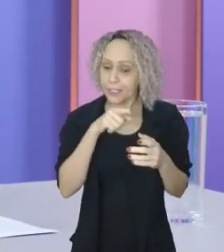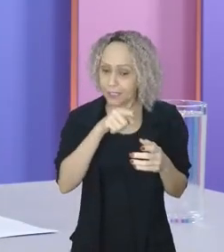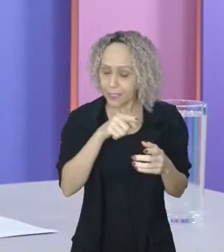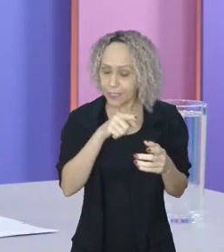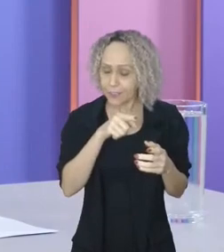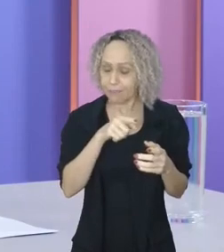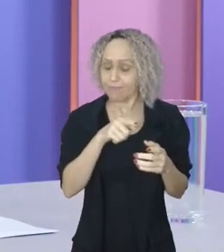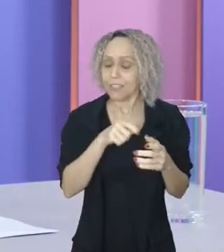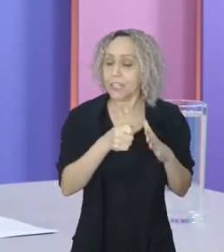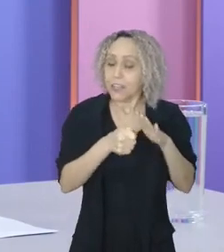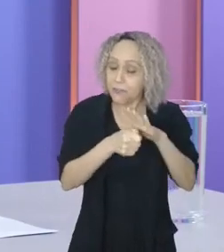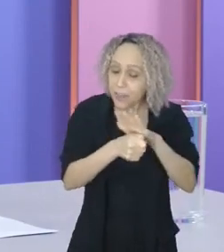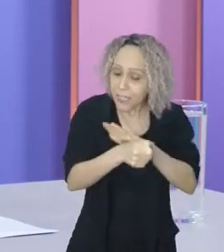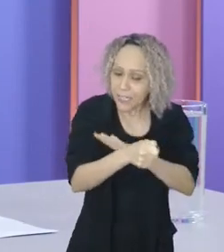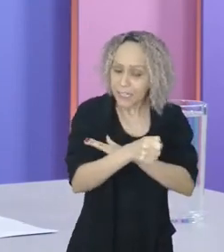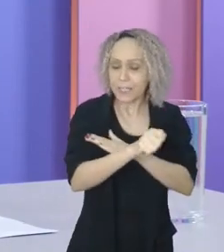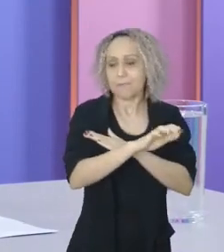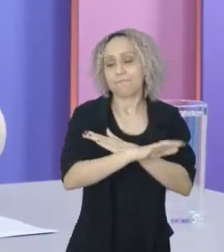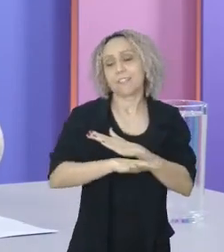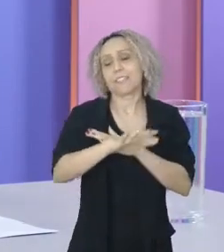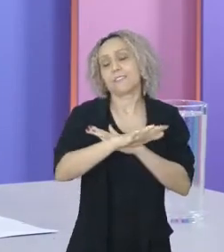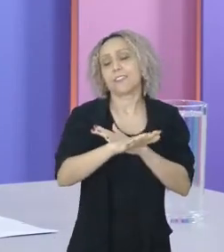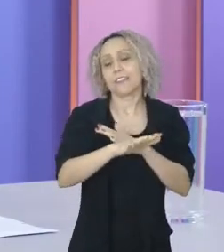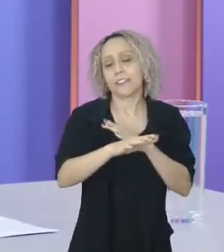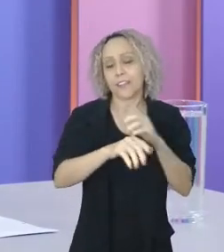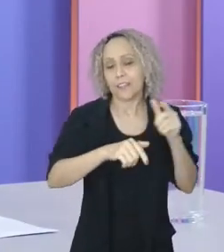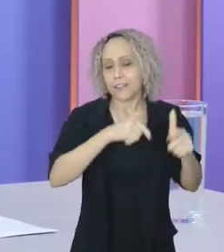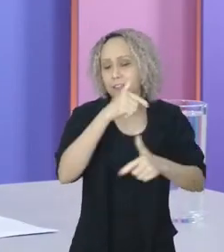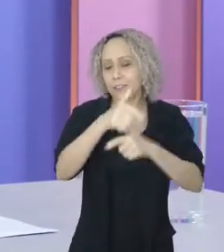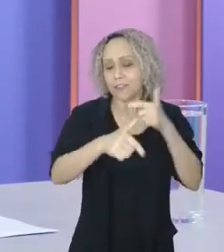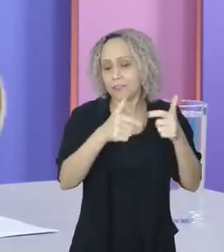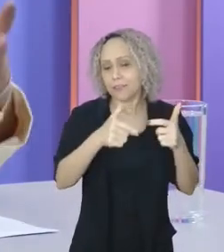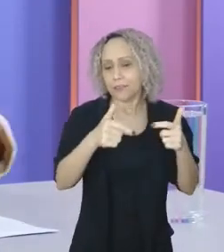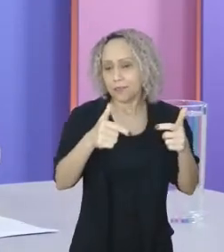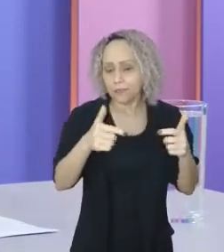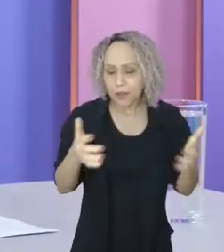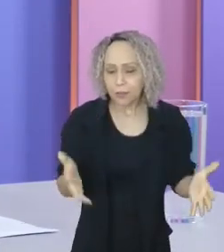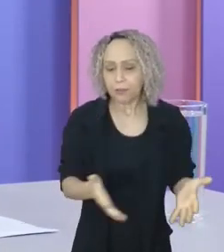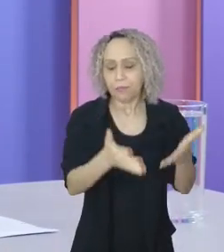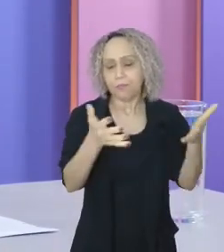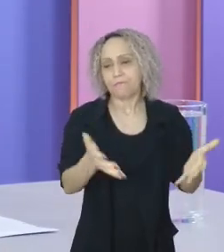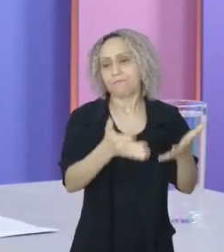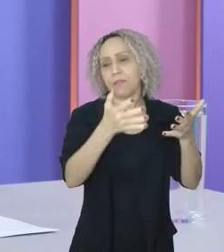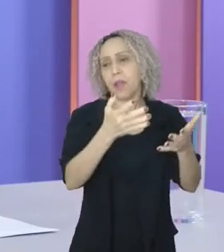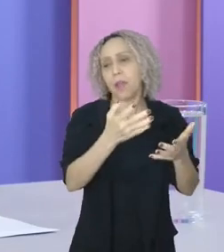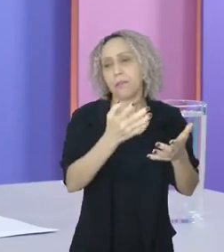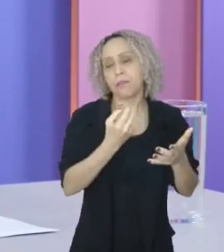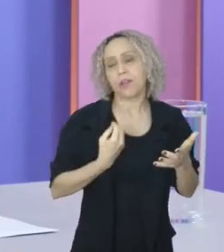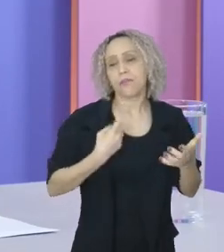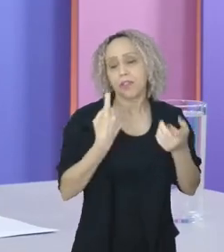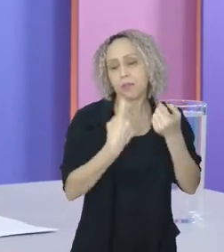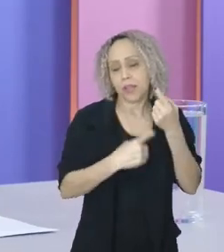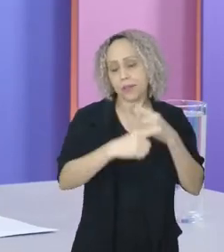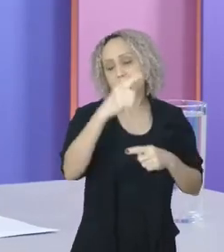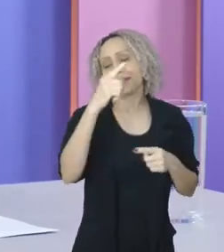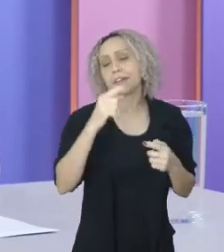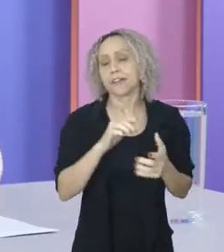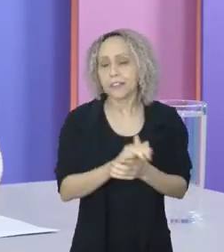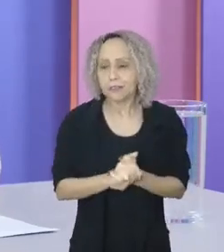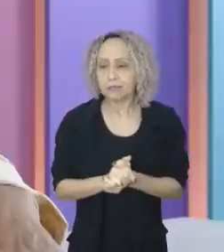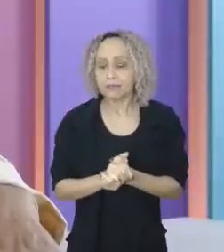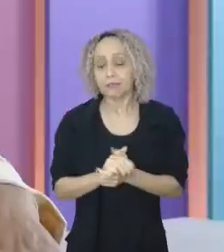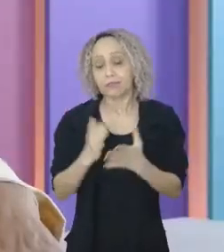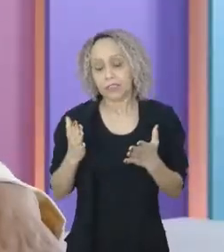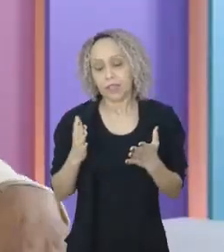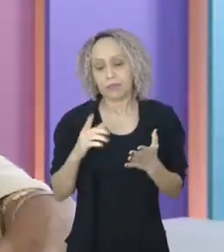partir dessas, que se construa políticas públicas importantes a partir dessas redes de